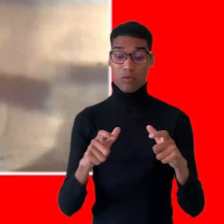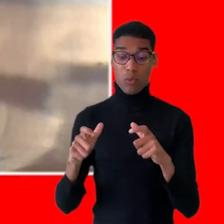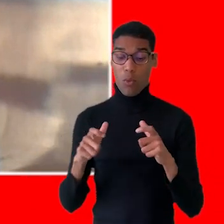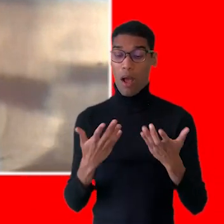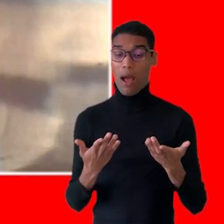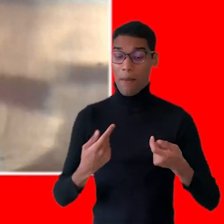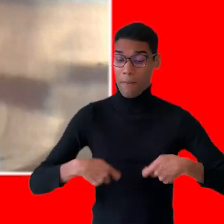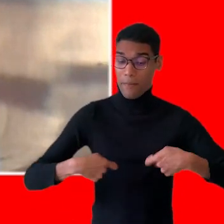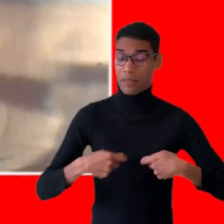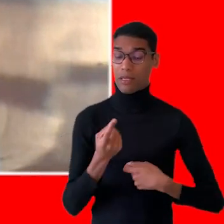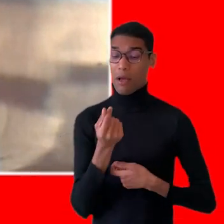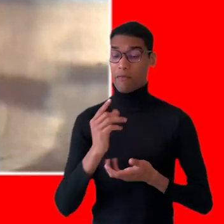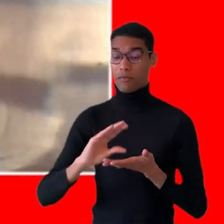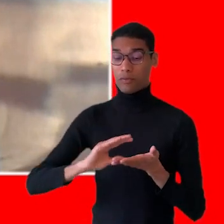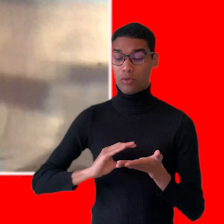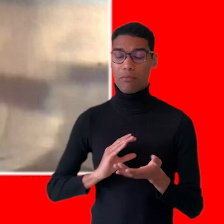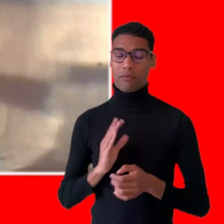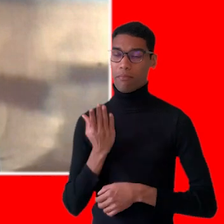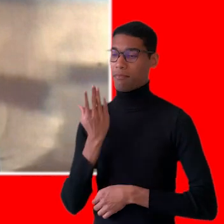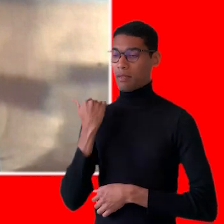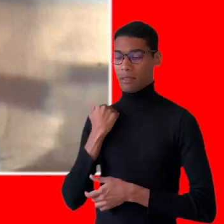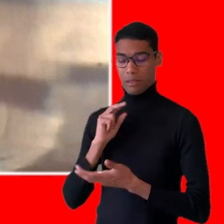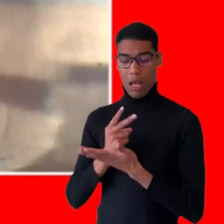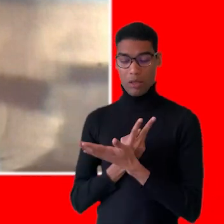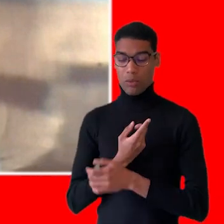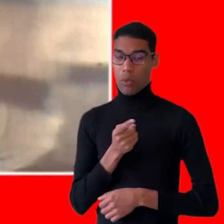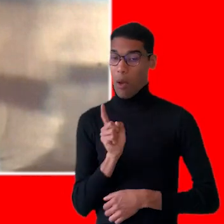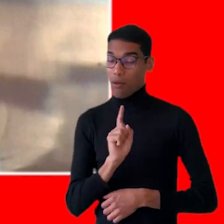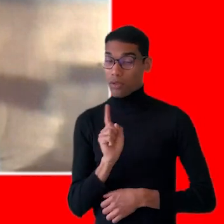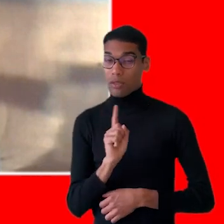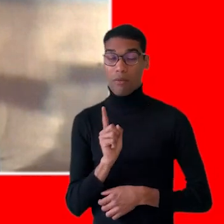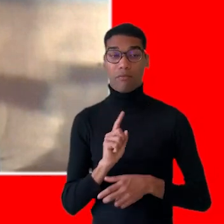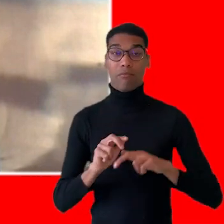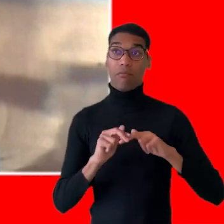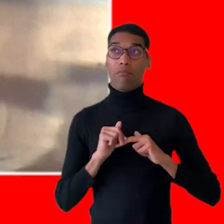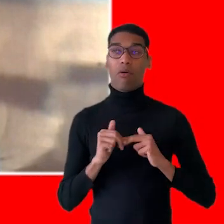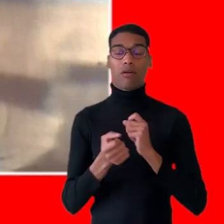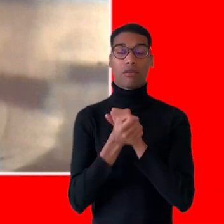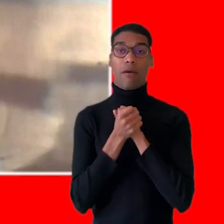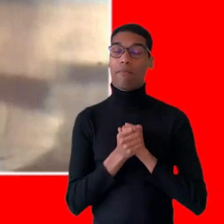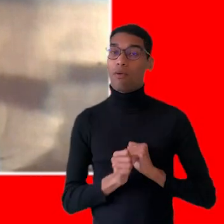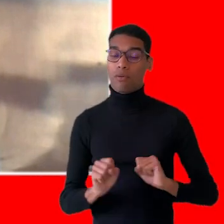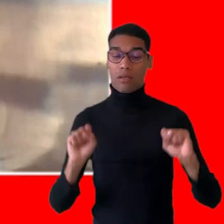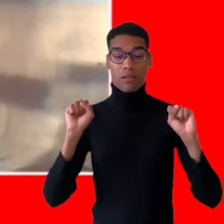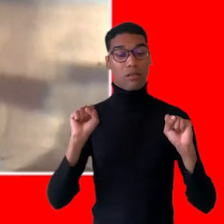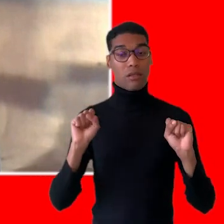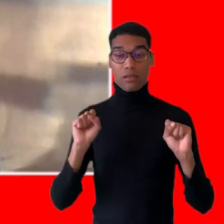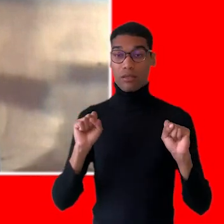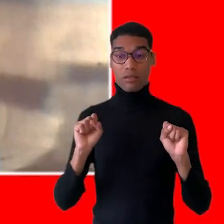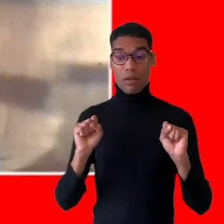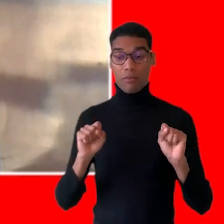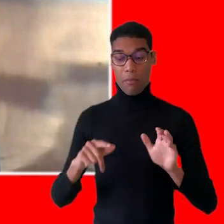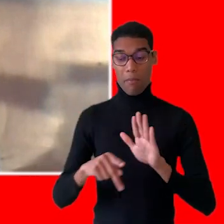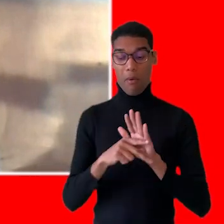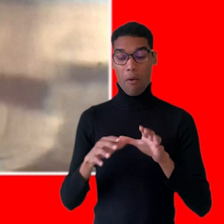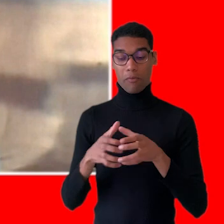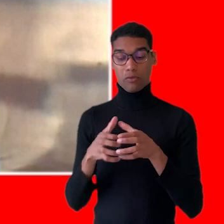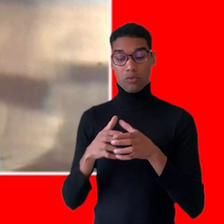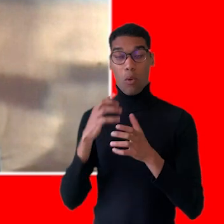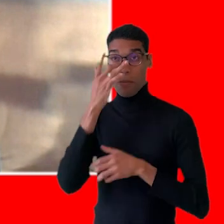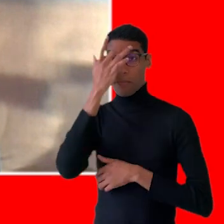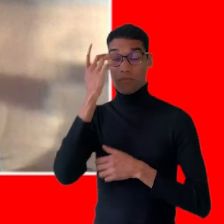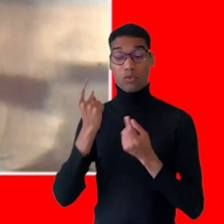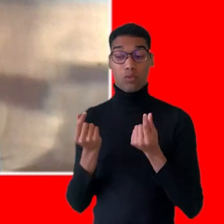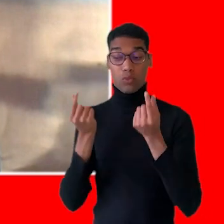de investimentos, né, o que não ocorreu na prática, porque foi uma abolição, de elite, né, uma abolição que